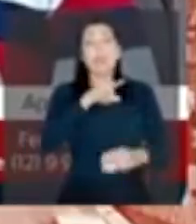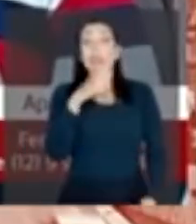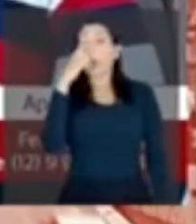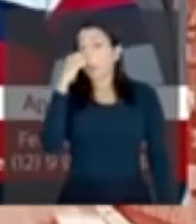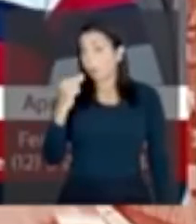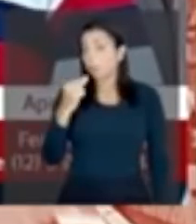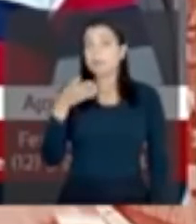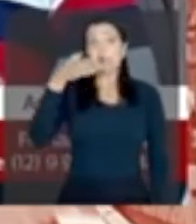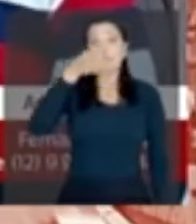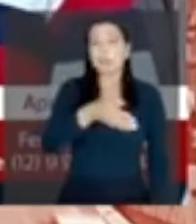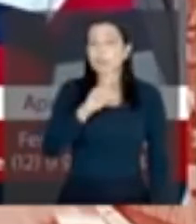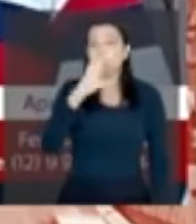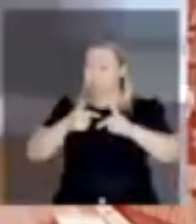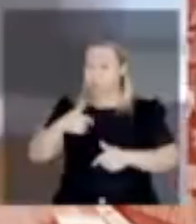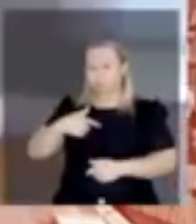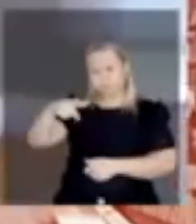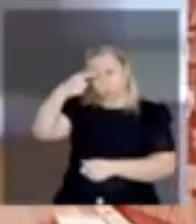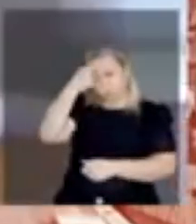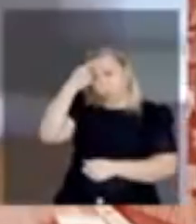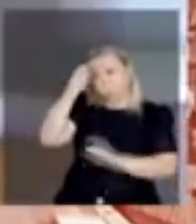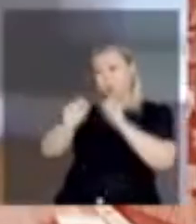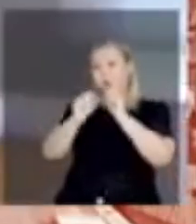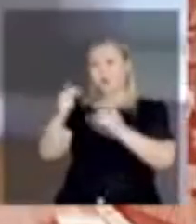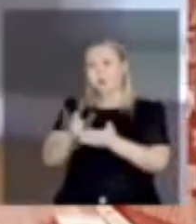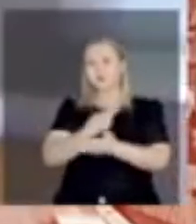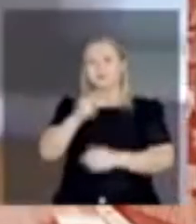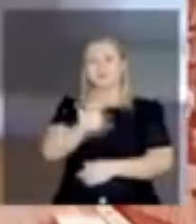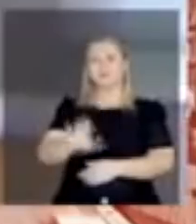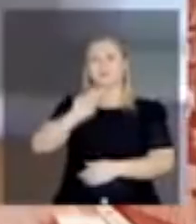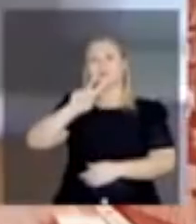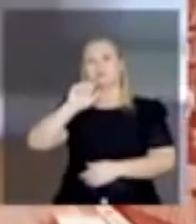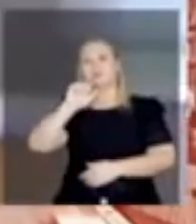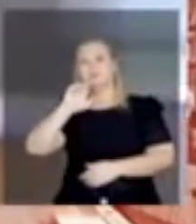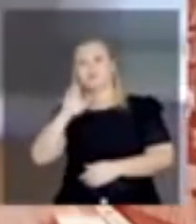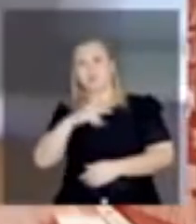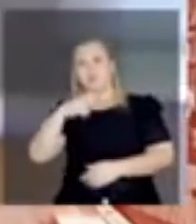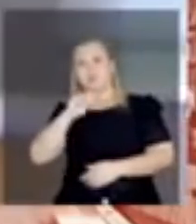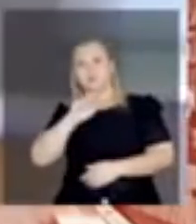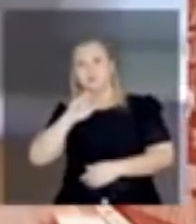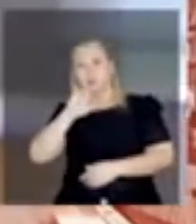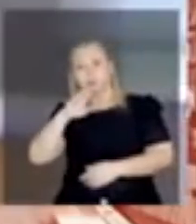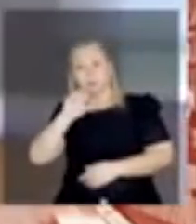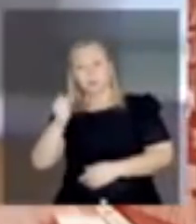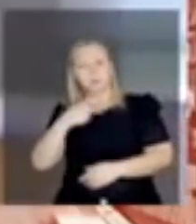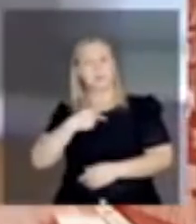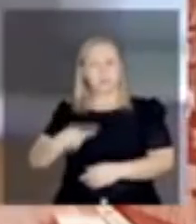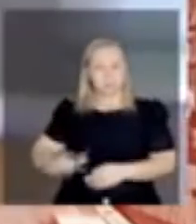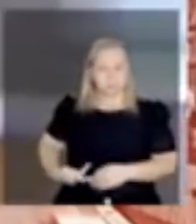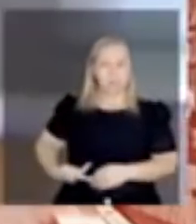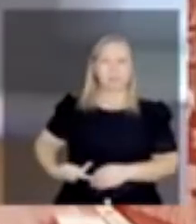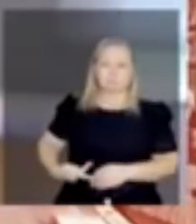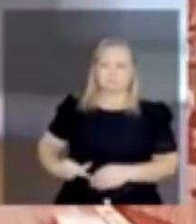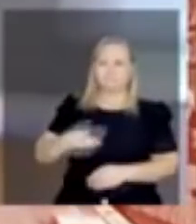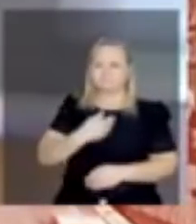uma fala de um bispo ali, se você acredita em Deus, enfim, você não vota na esquerda, algo do